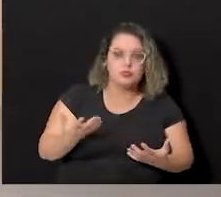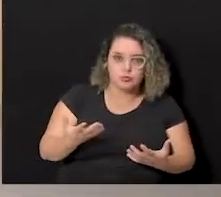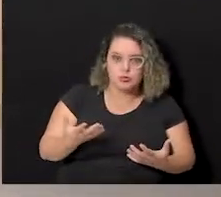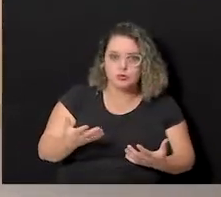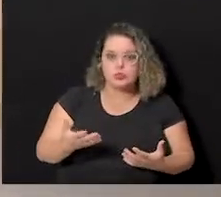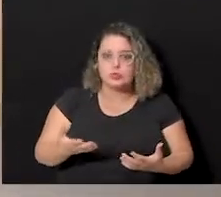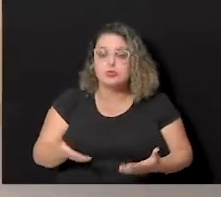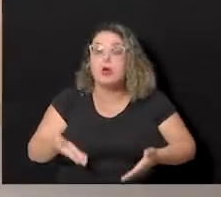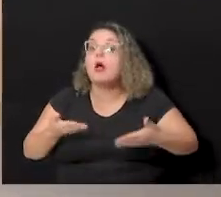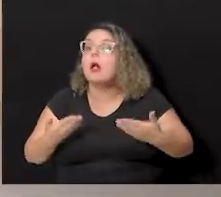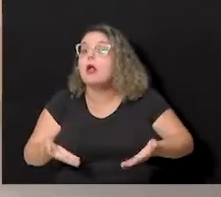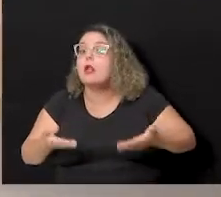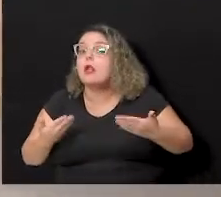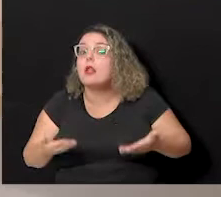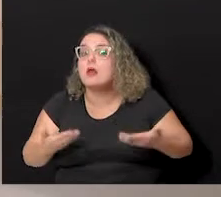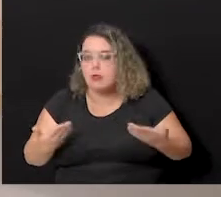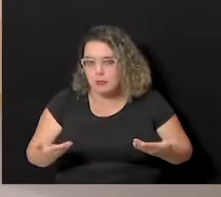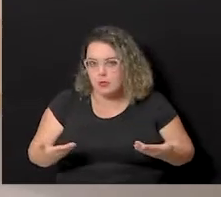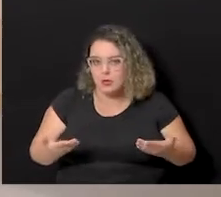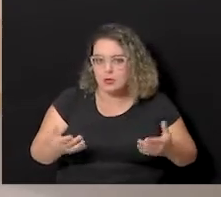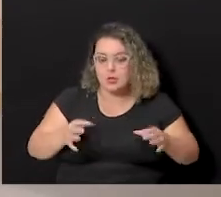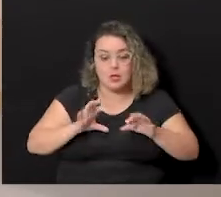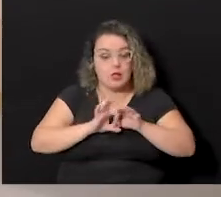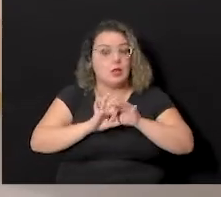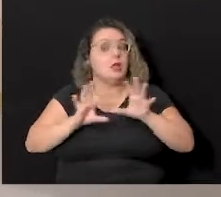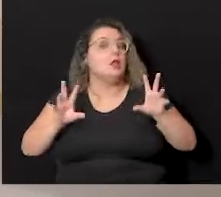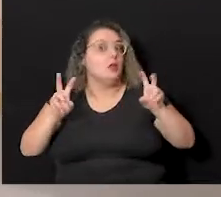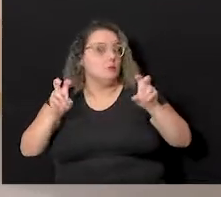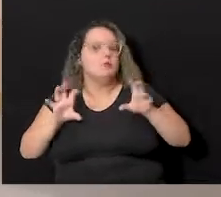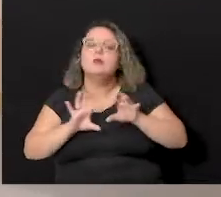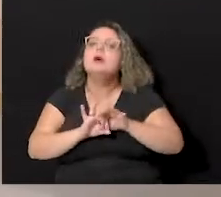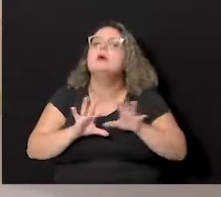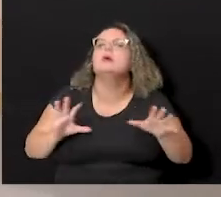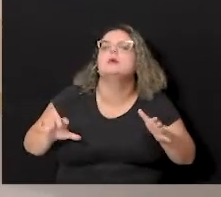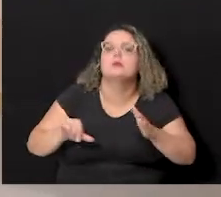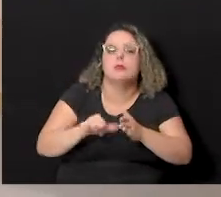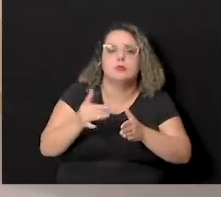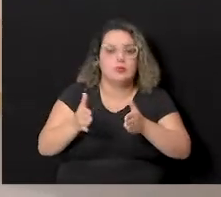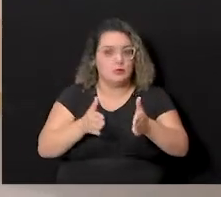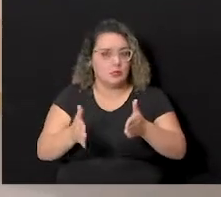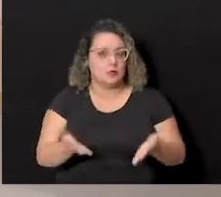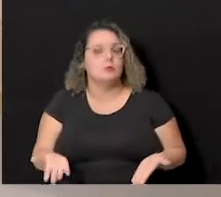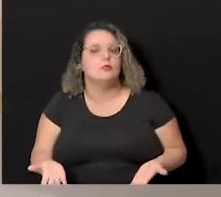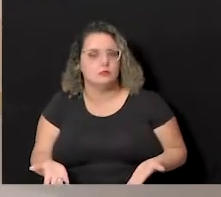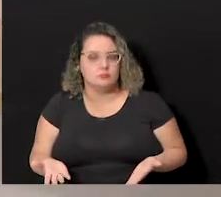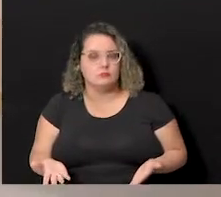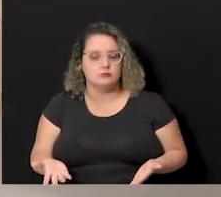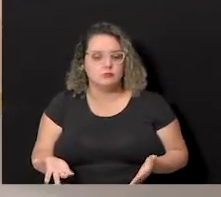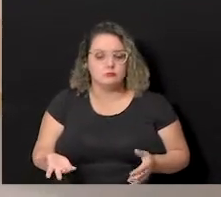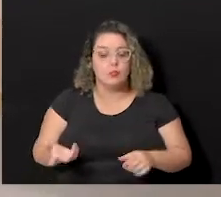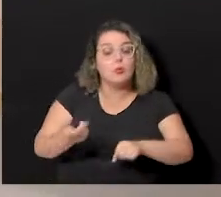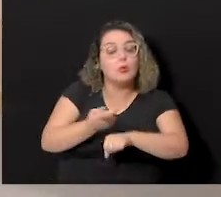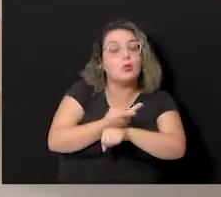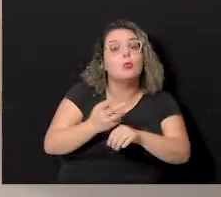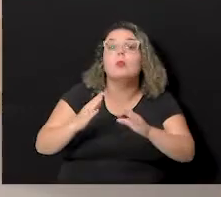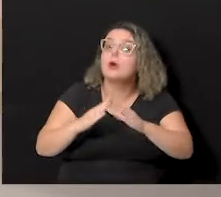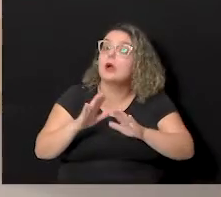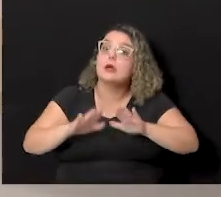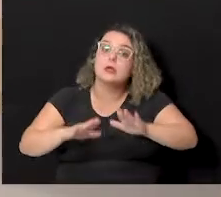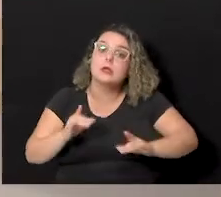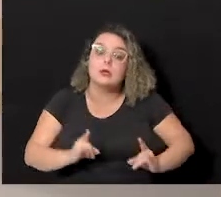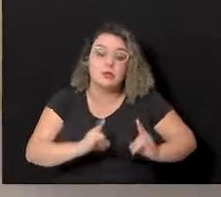de viabilizar a sua saída, né? A sua liberdade, assim, no primeiro momento. Procurar, ao invés de uma